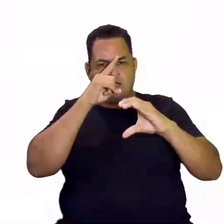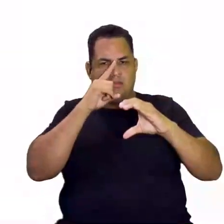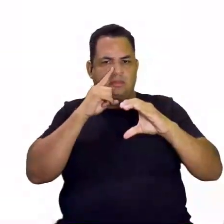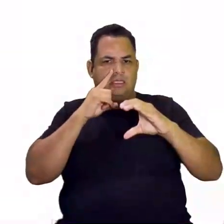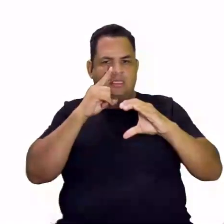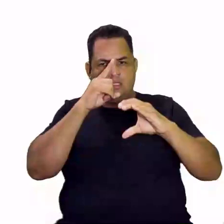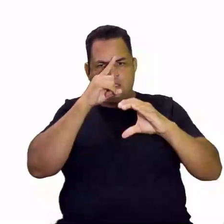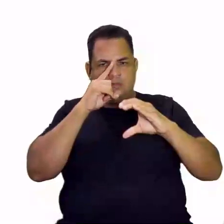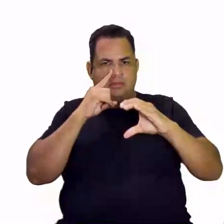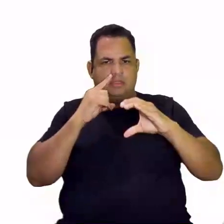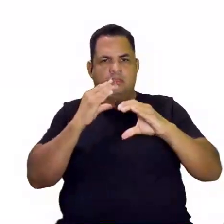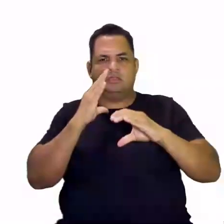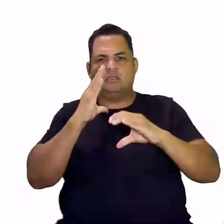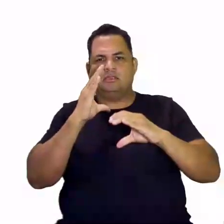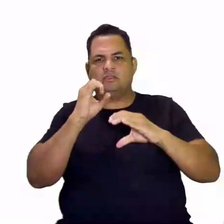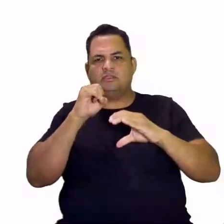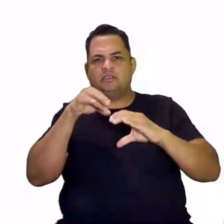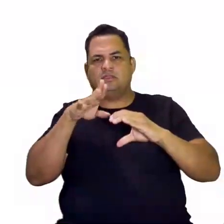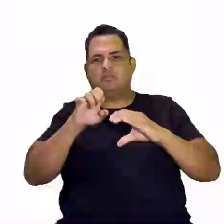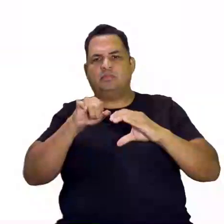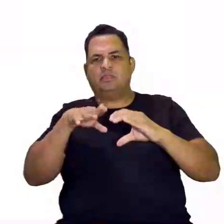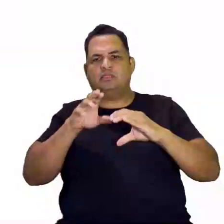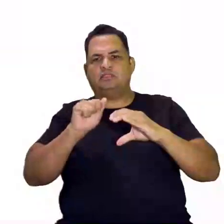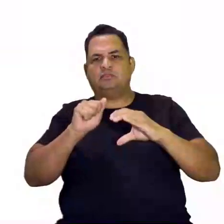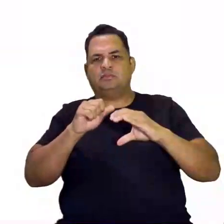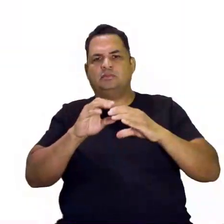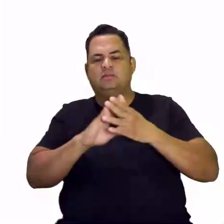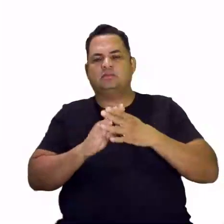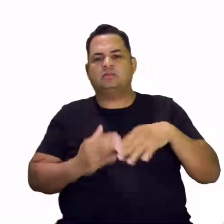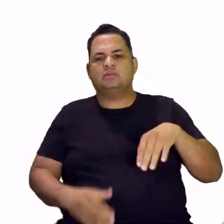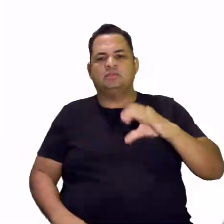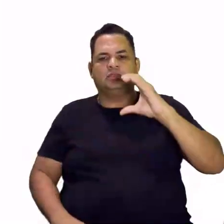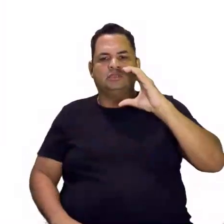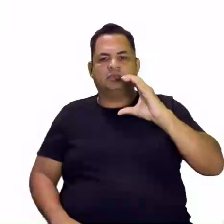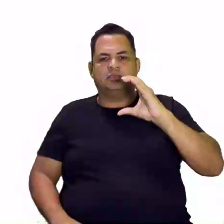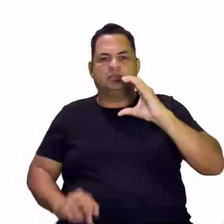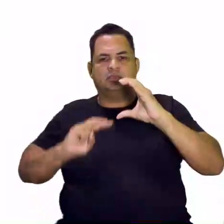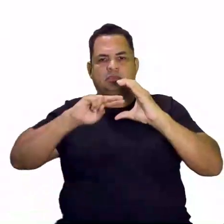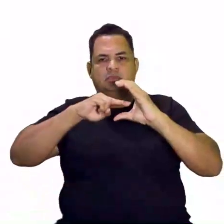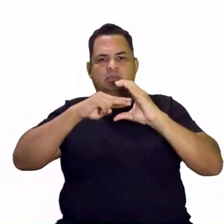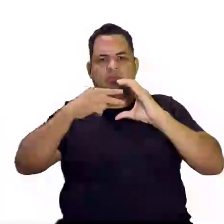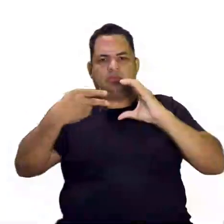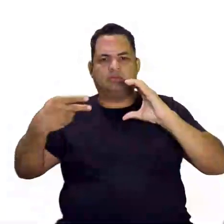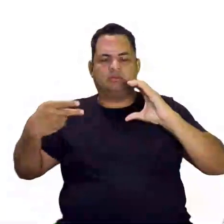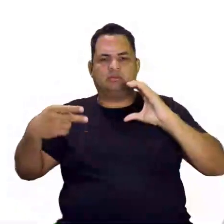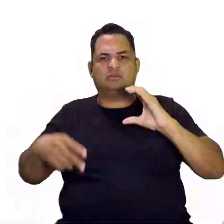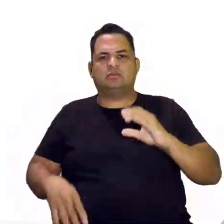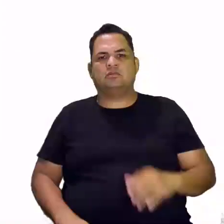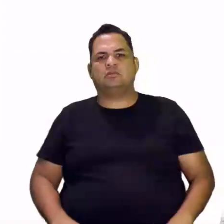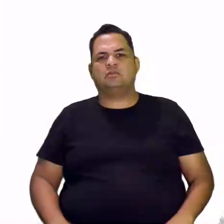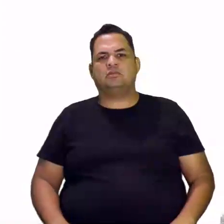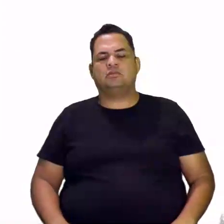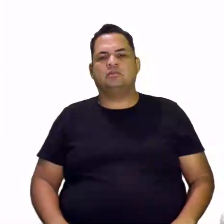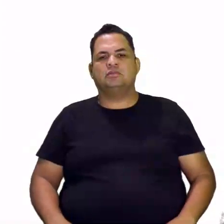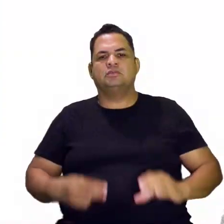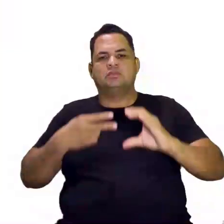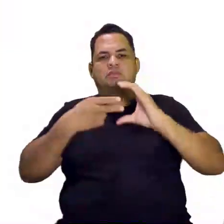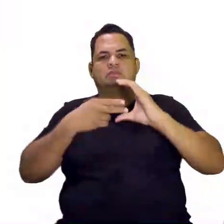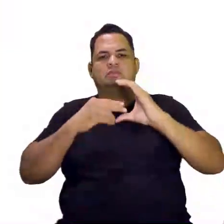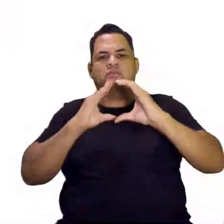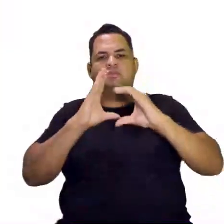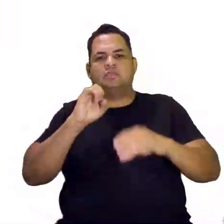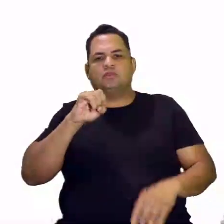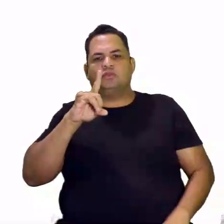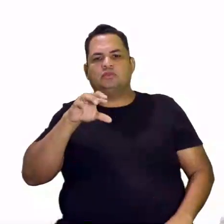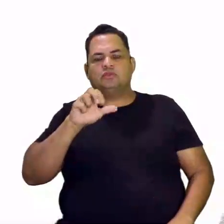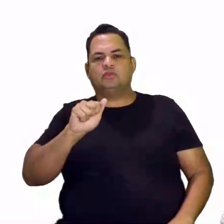é o citoplasma celular, ou também chamado de citosol, tá?